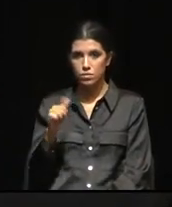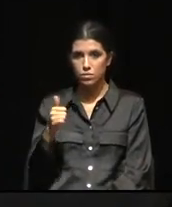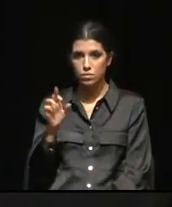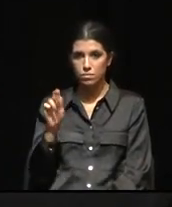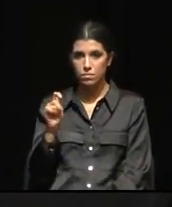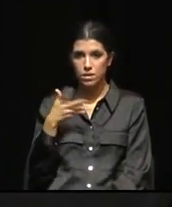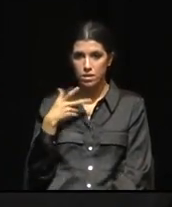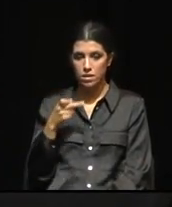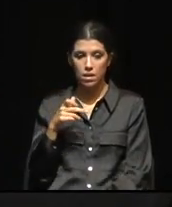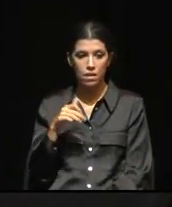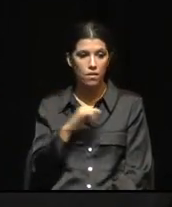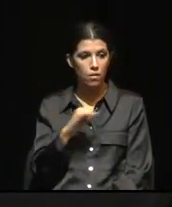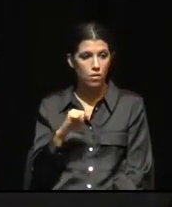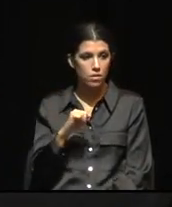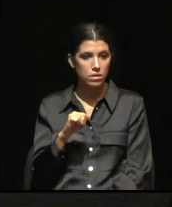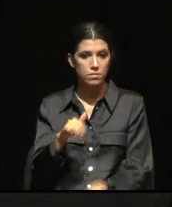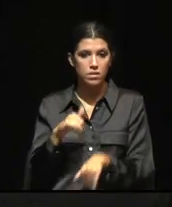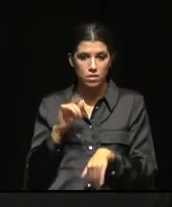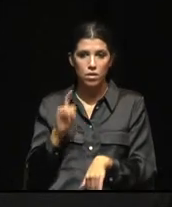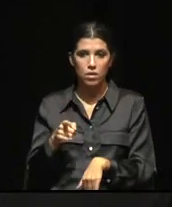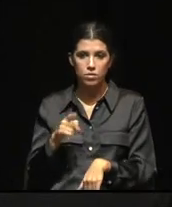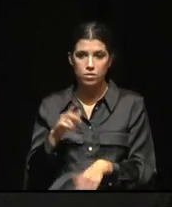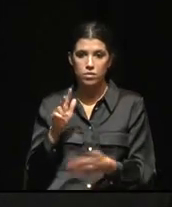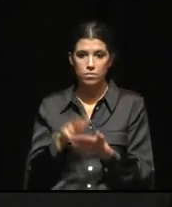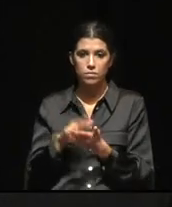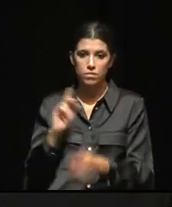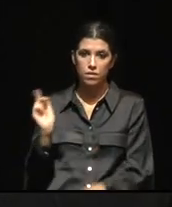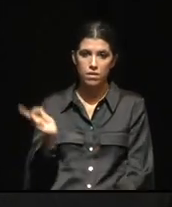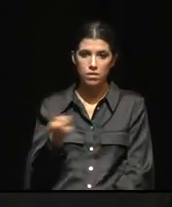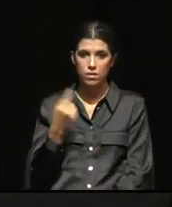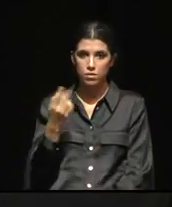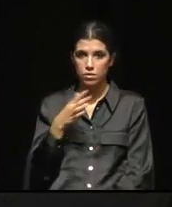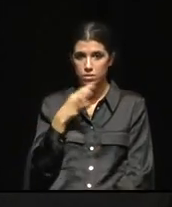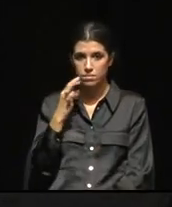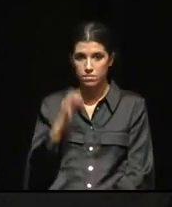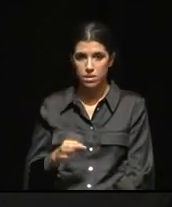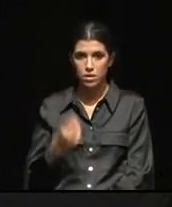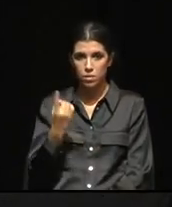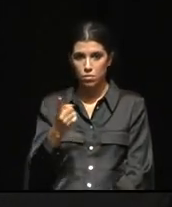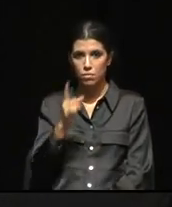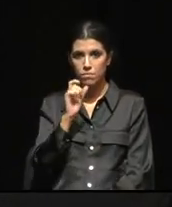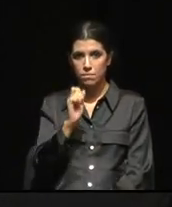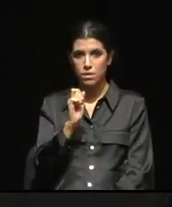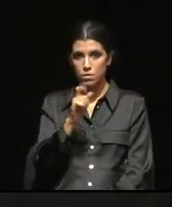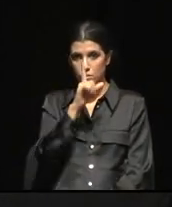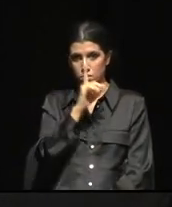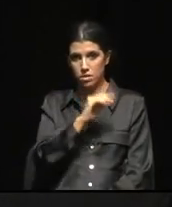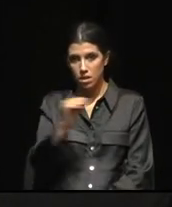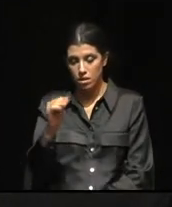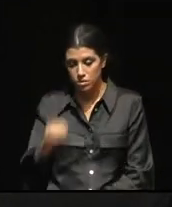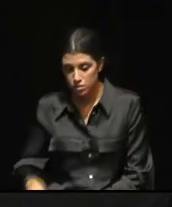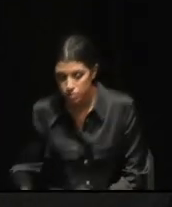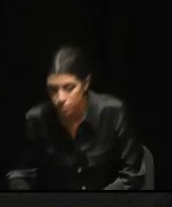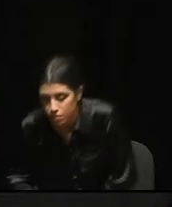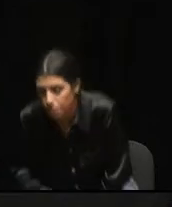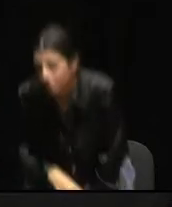contra quem se abstém foi aprovado por unanimidade fazemos agora um minuto de